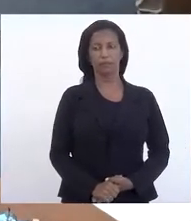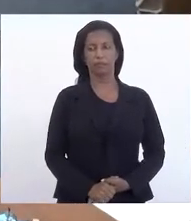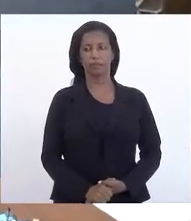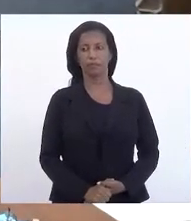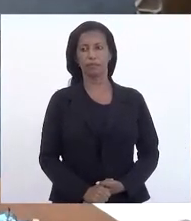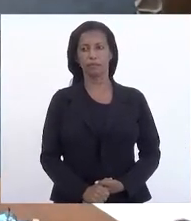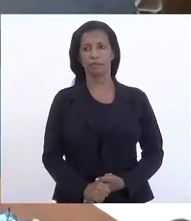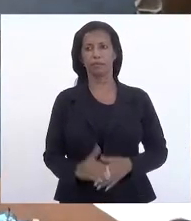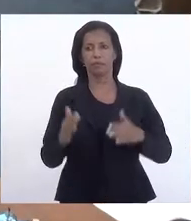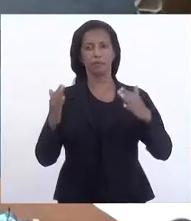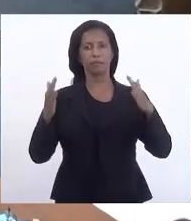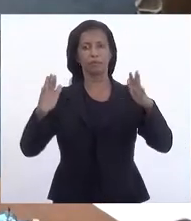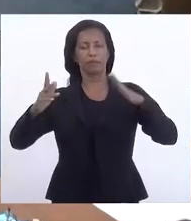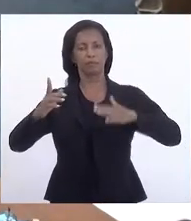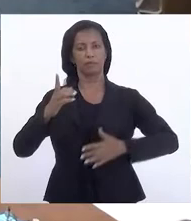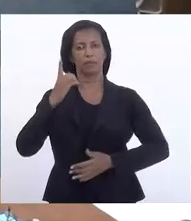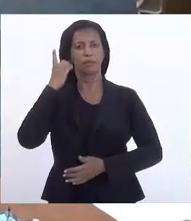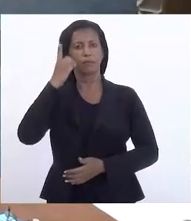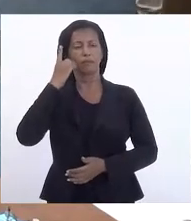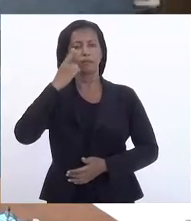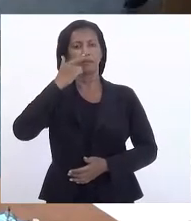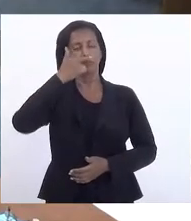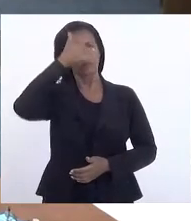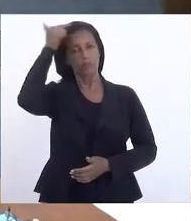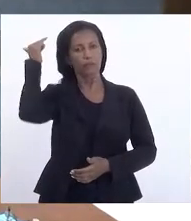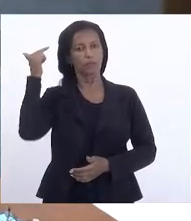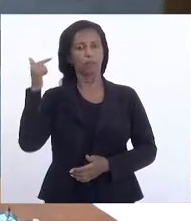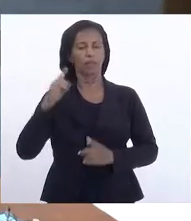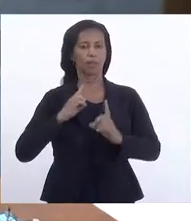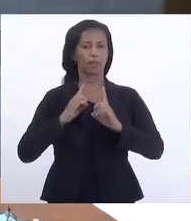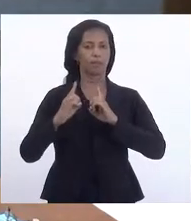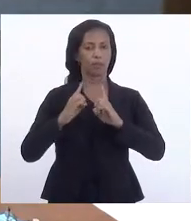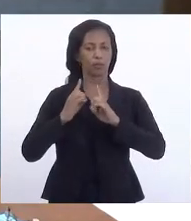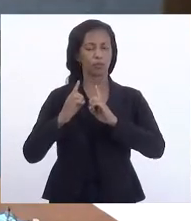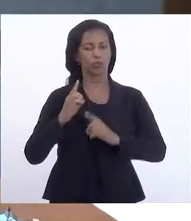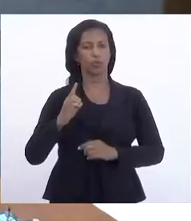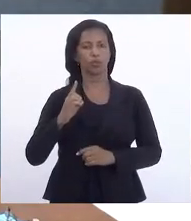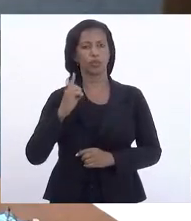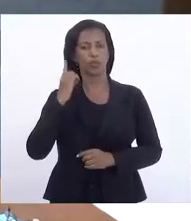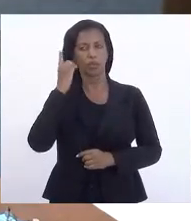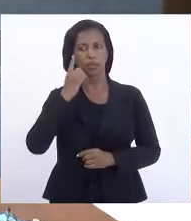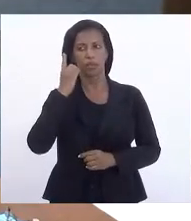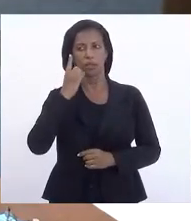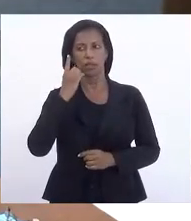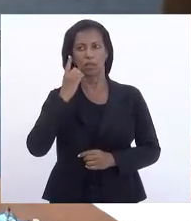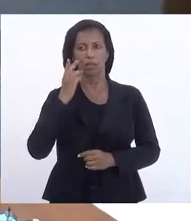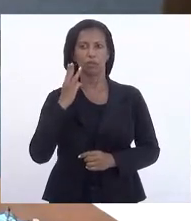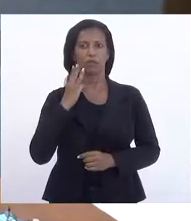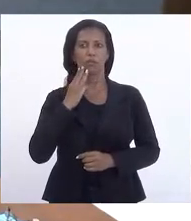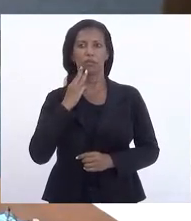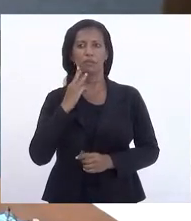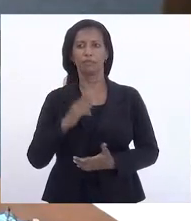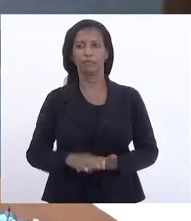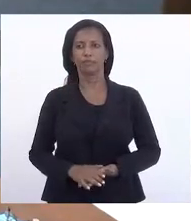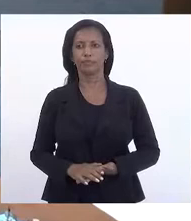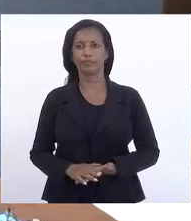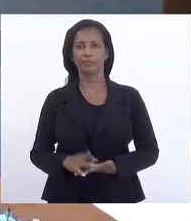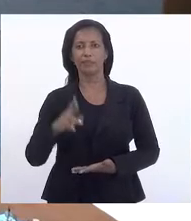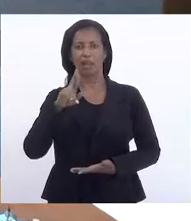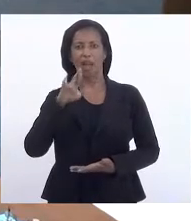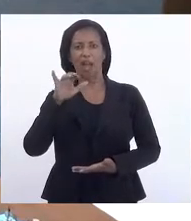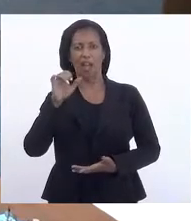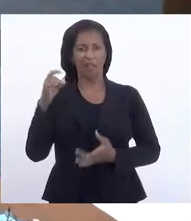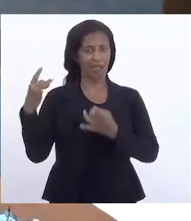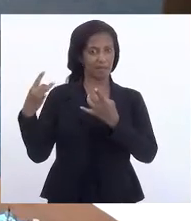Parabéns, deputado Luiz Paulo, para discutir o deputado Valdeque Carneiro. Rainha, Zona Oeste, me abandonou, mas eu continuo te